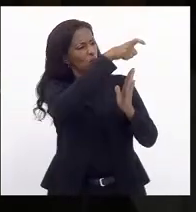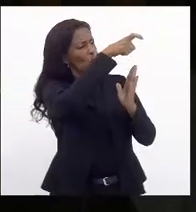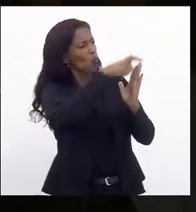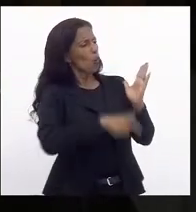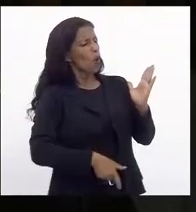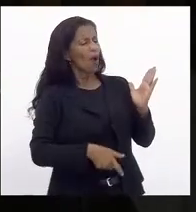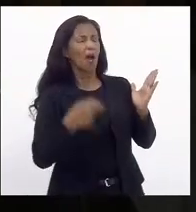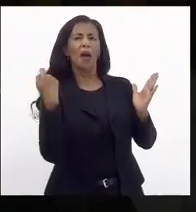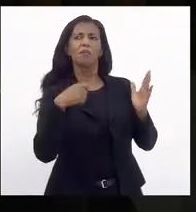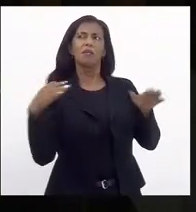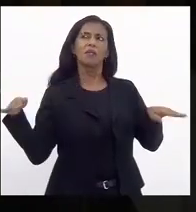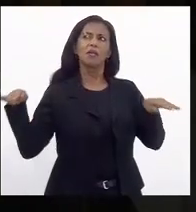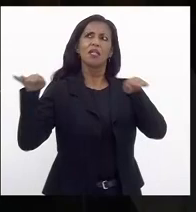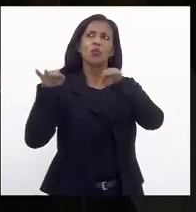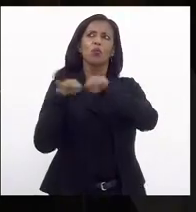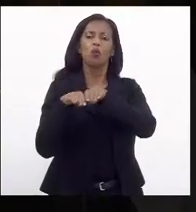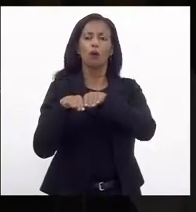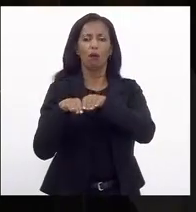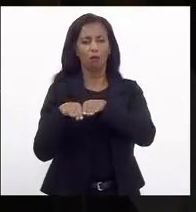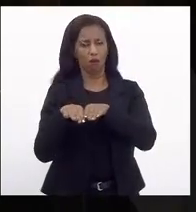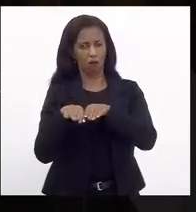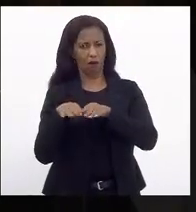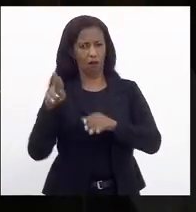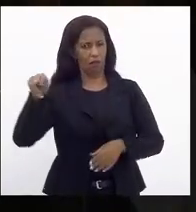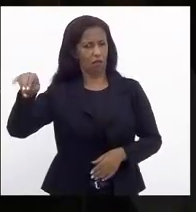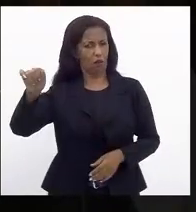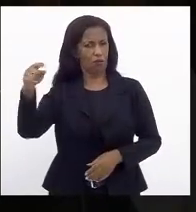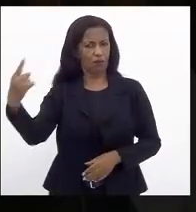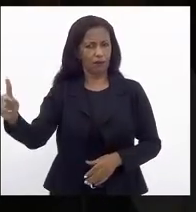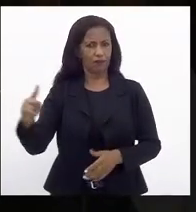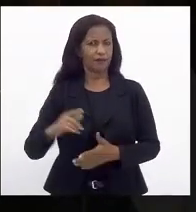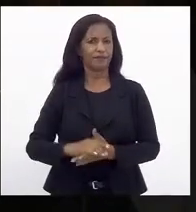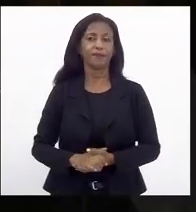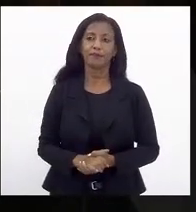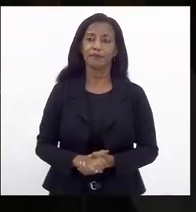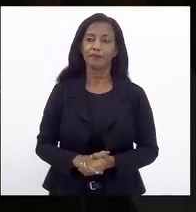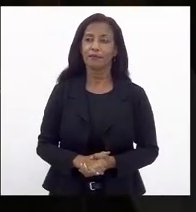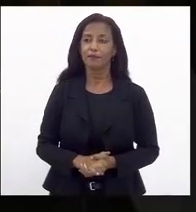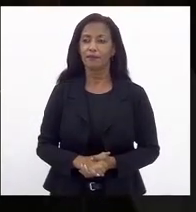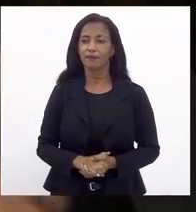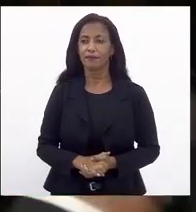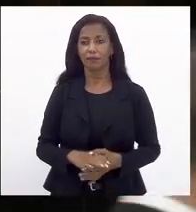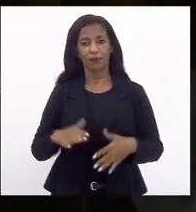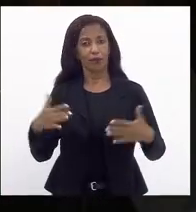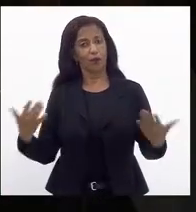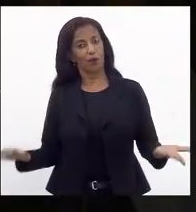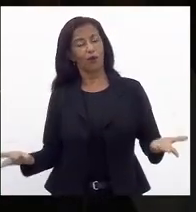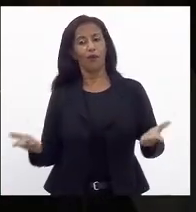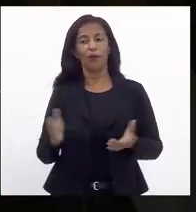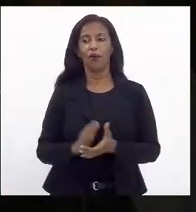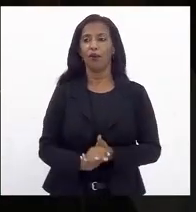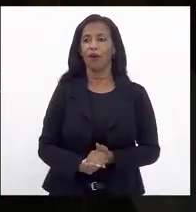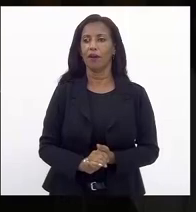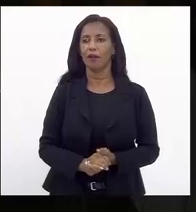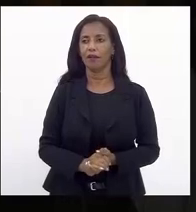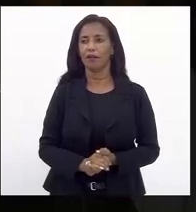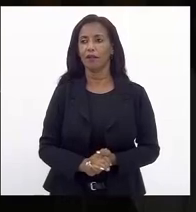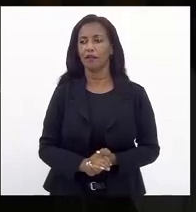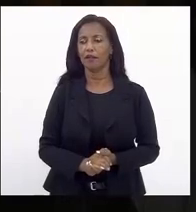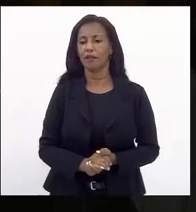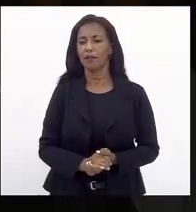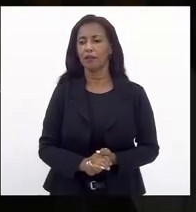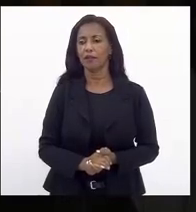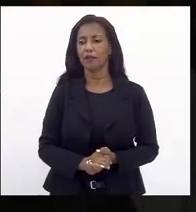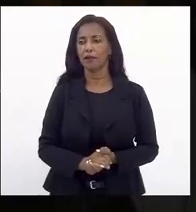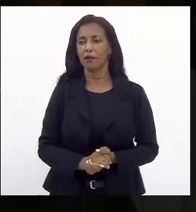e tu tem que ser igual à da União as parábolas nas pensões